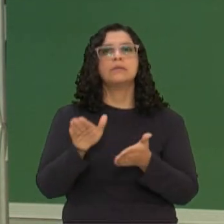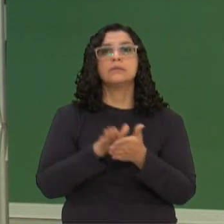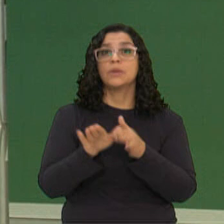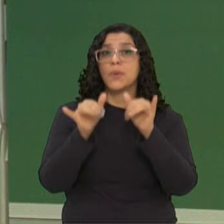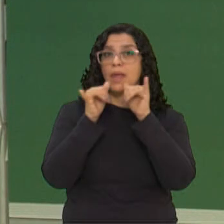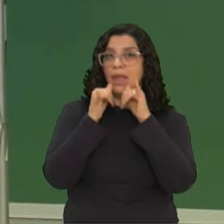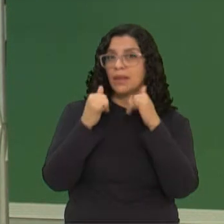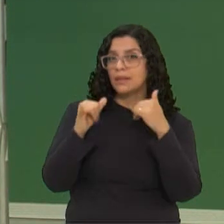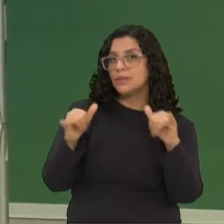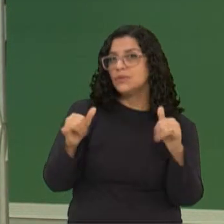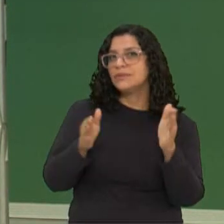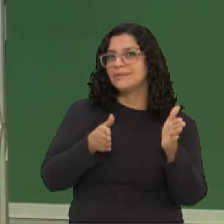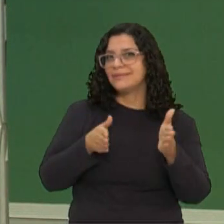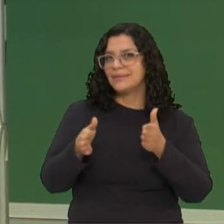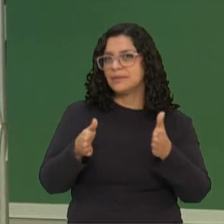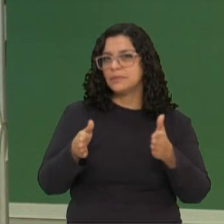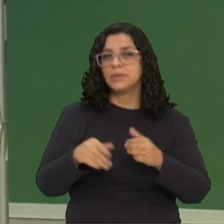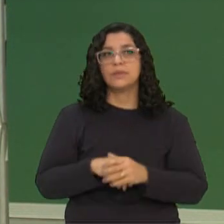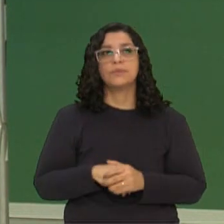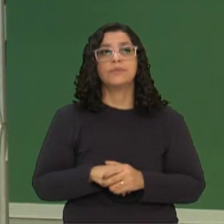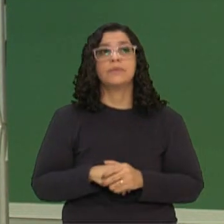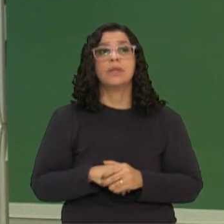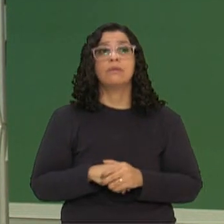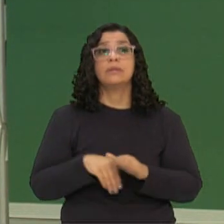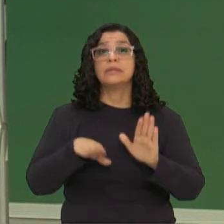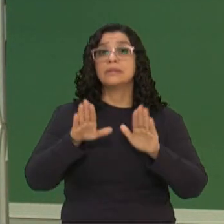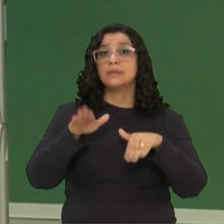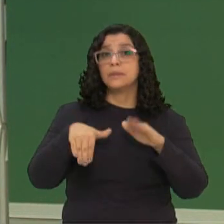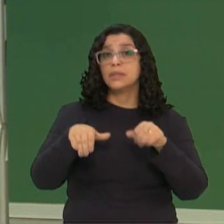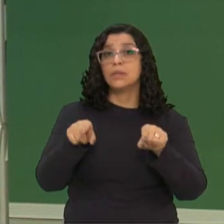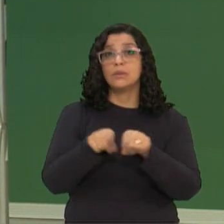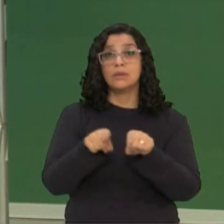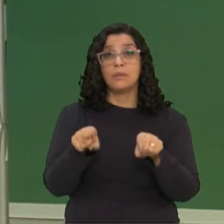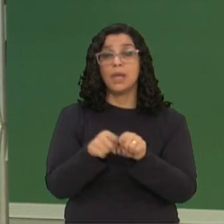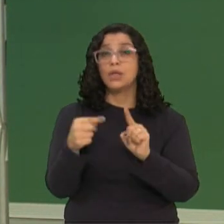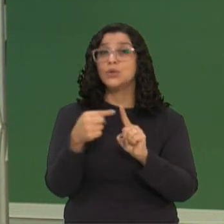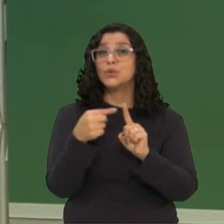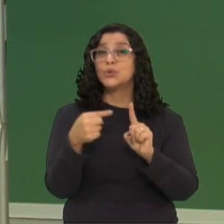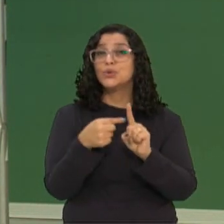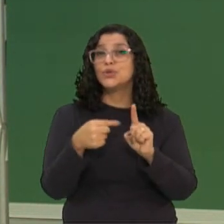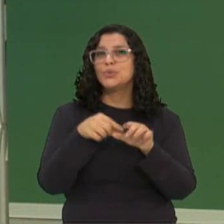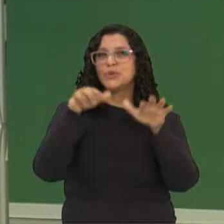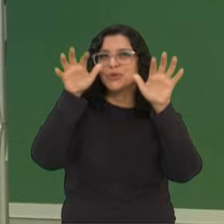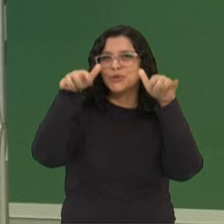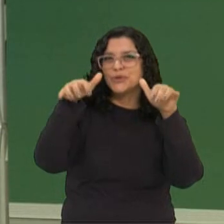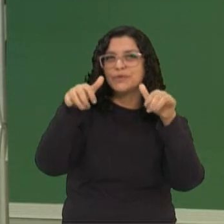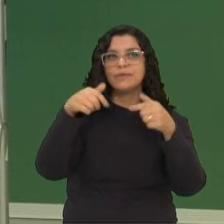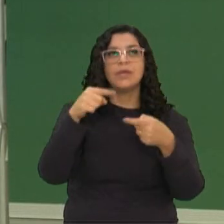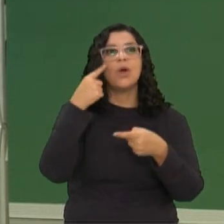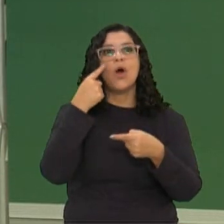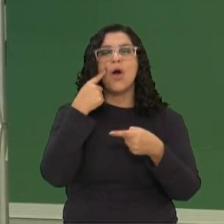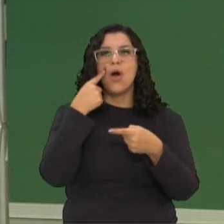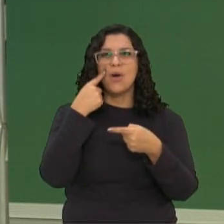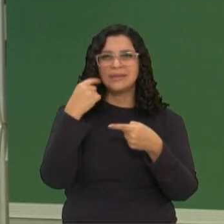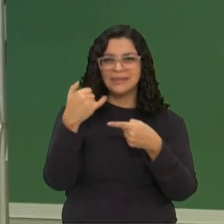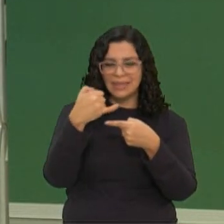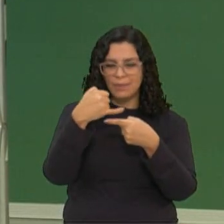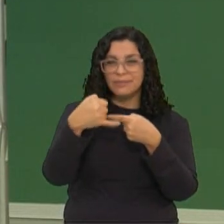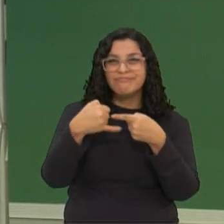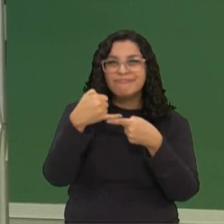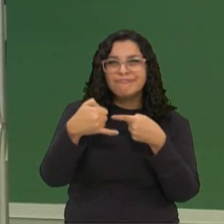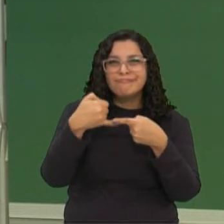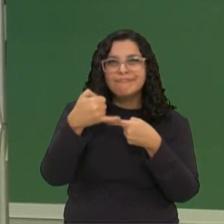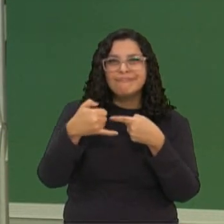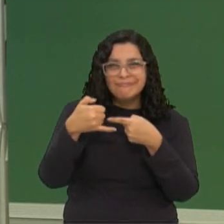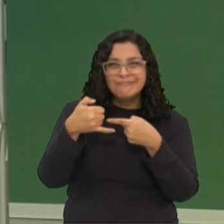enquanto isso. Aí, dependendo do chuveiro, ele tem na resistência, aqui na parte de baixo da resistência,